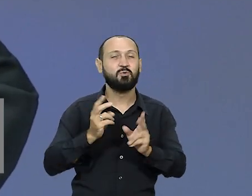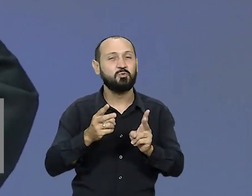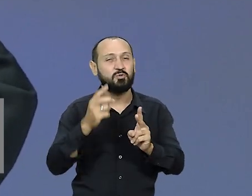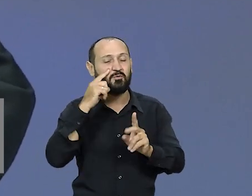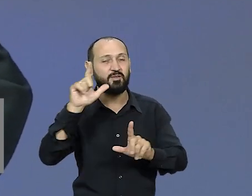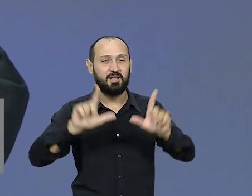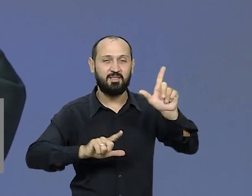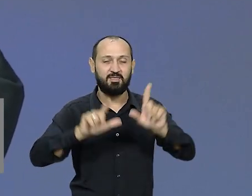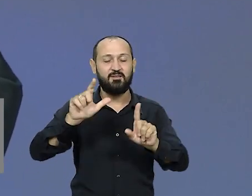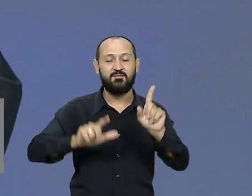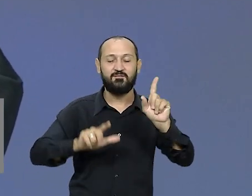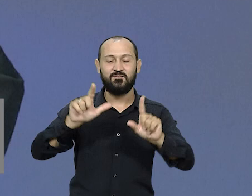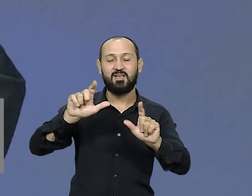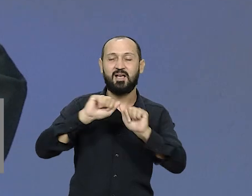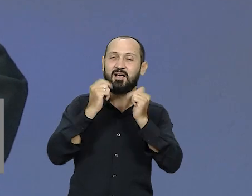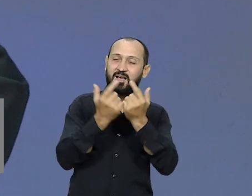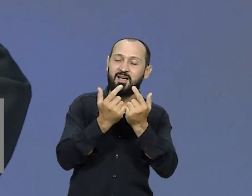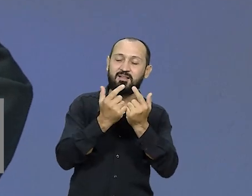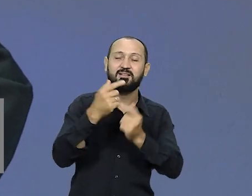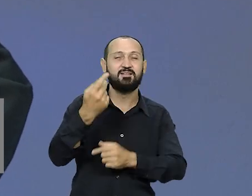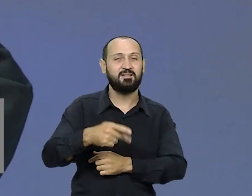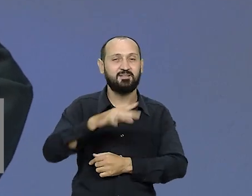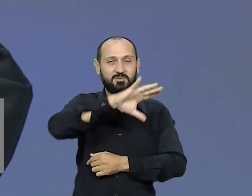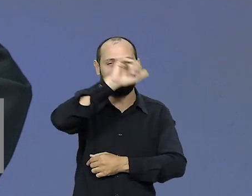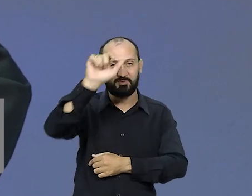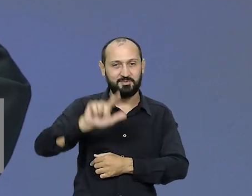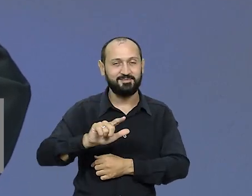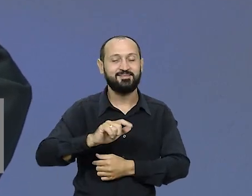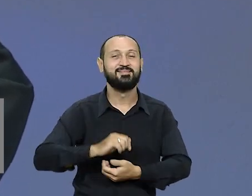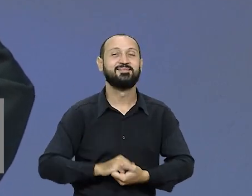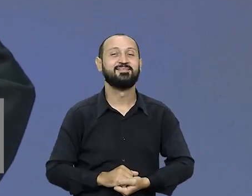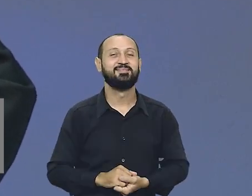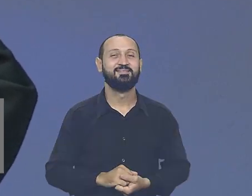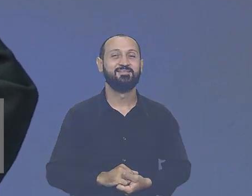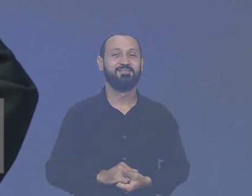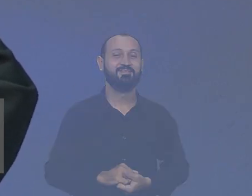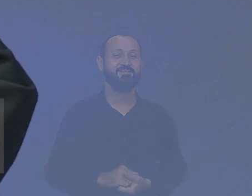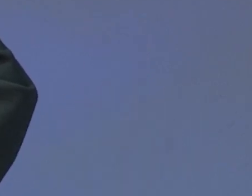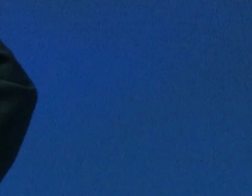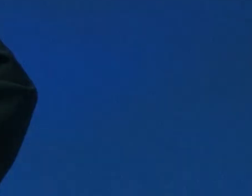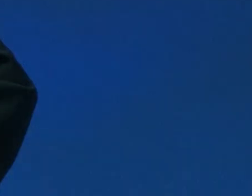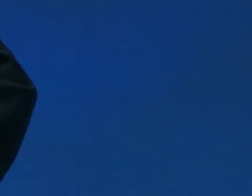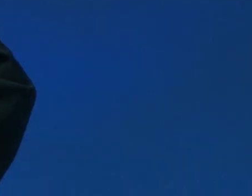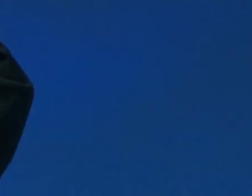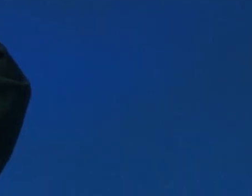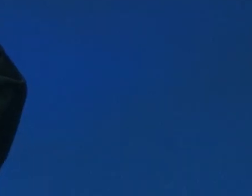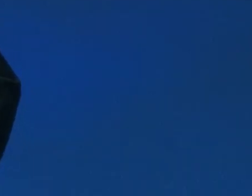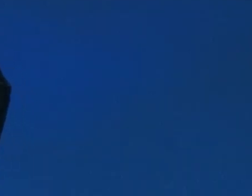Até lá, continue assistindo a TV Assembleia, a TV da gente de MS.